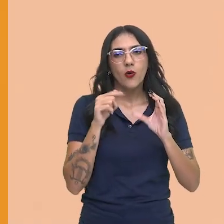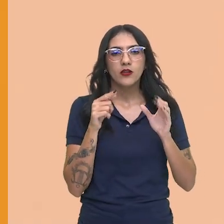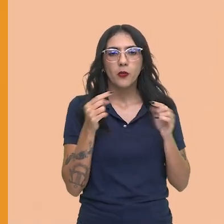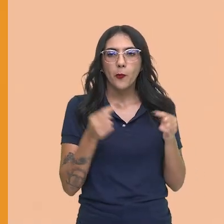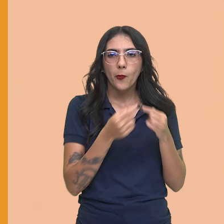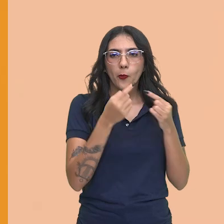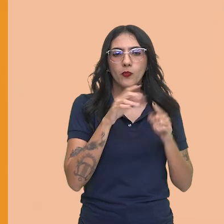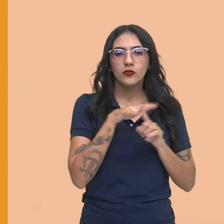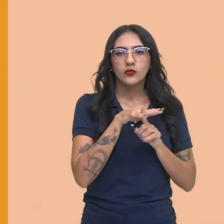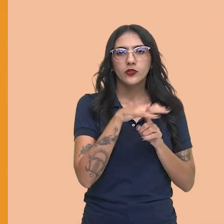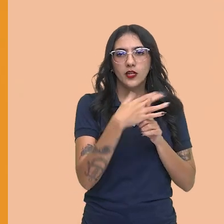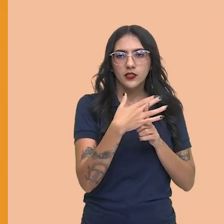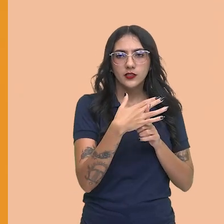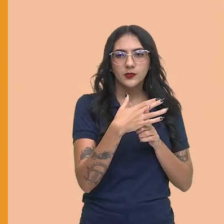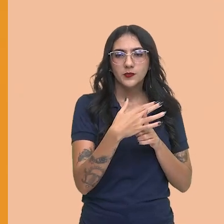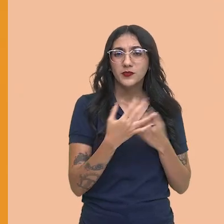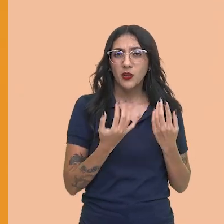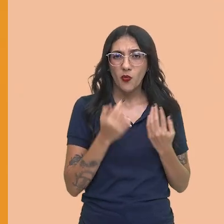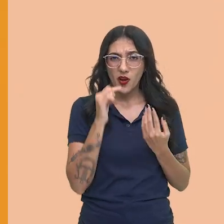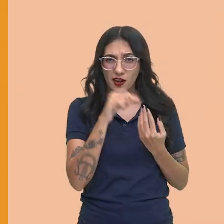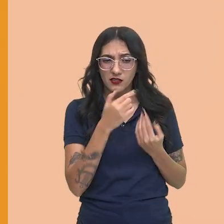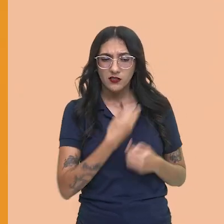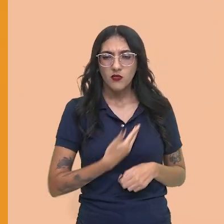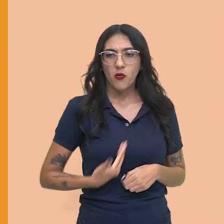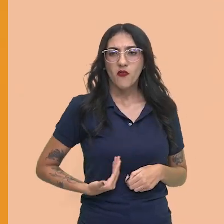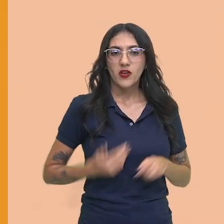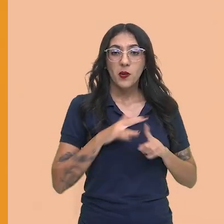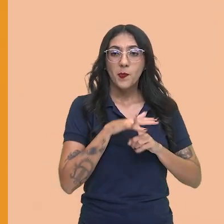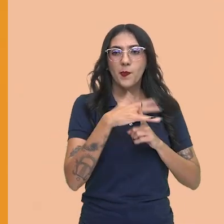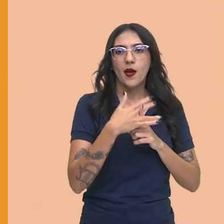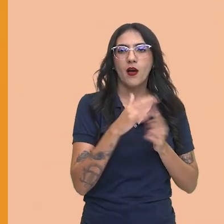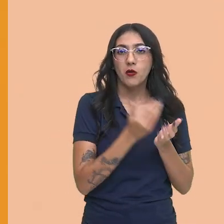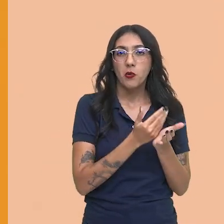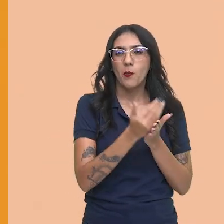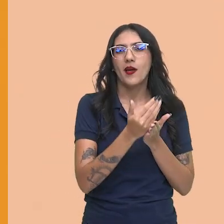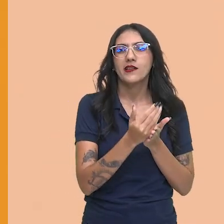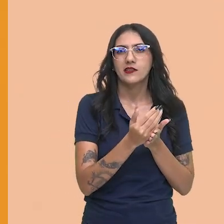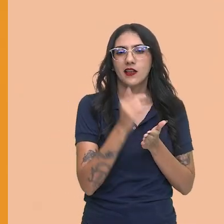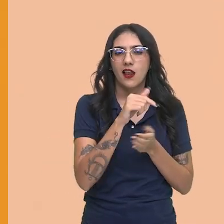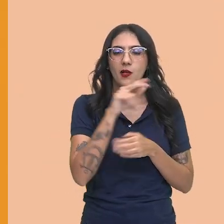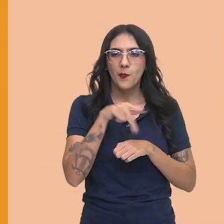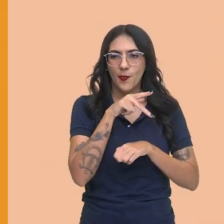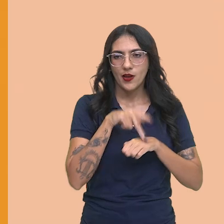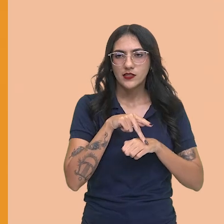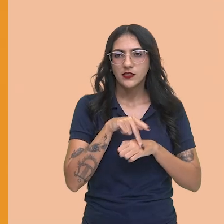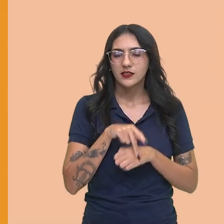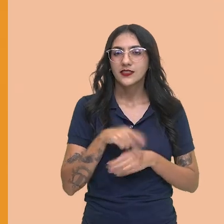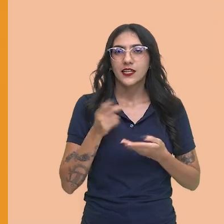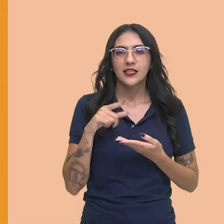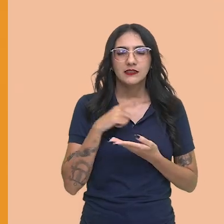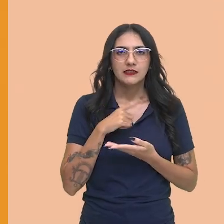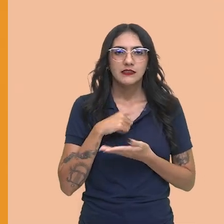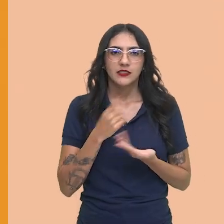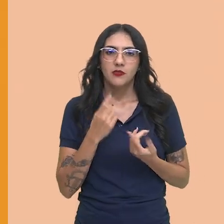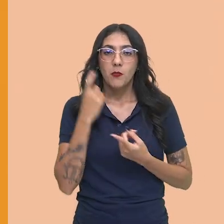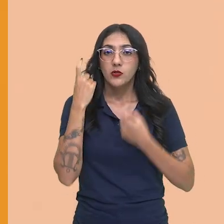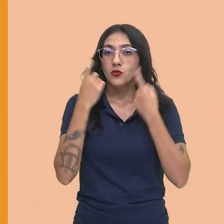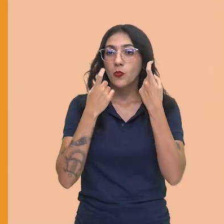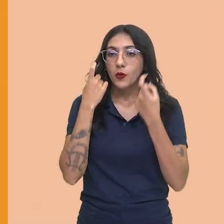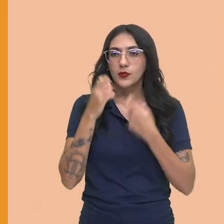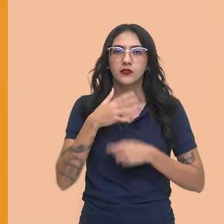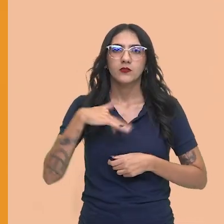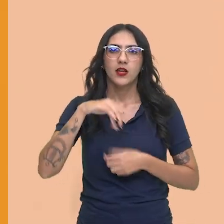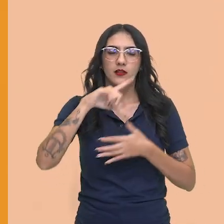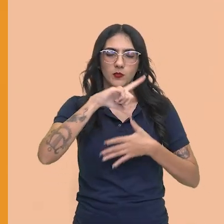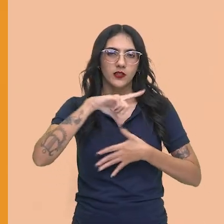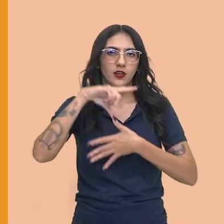governo oficialmente socialista foi instaurado no Chile, né? Então o abalo que isso foi, né, para a América